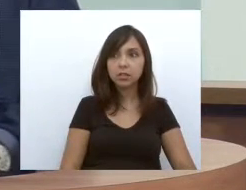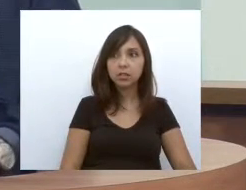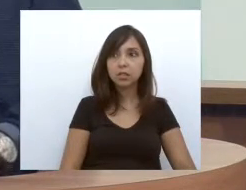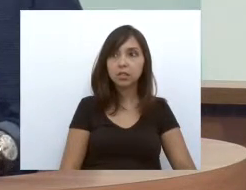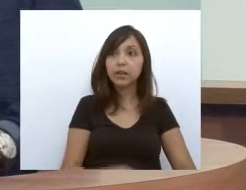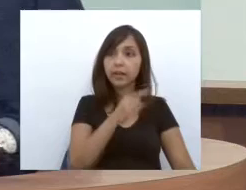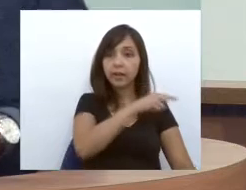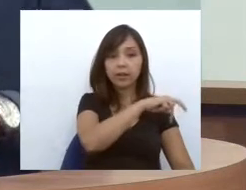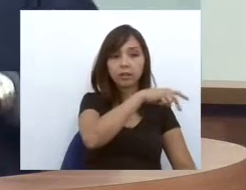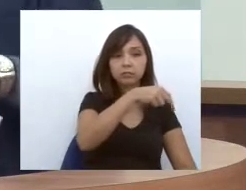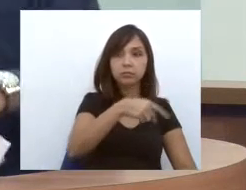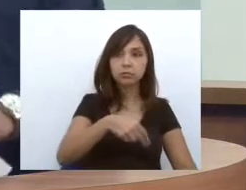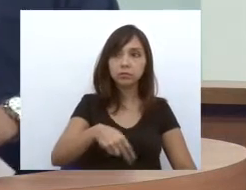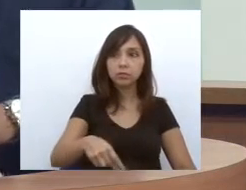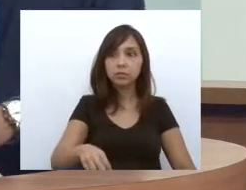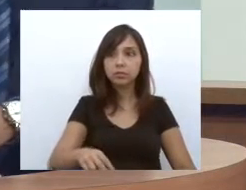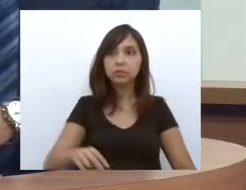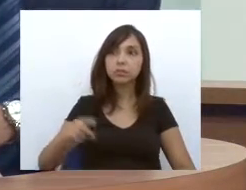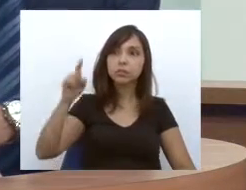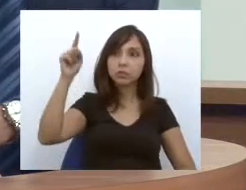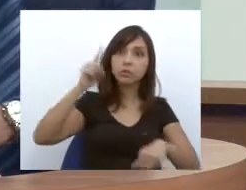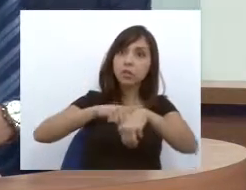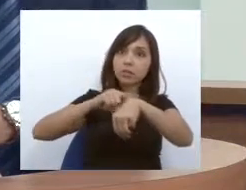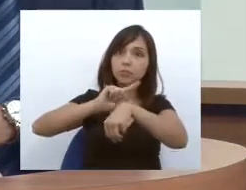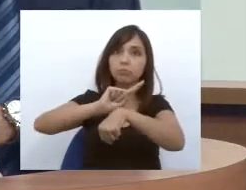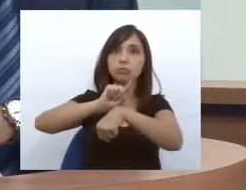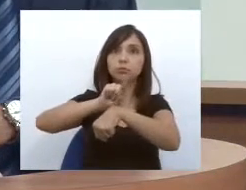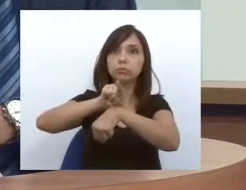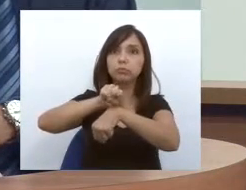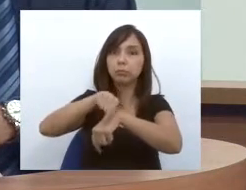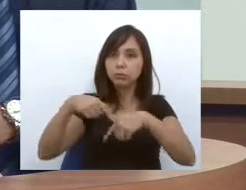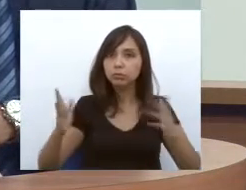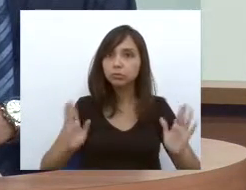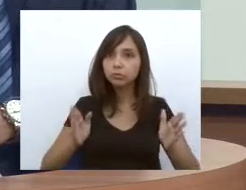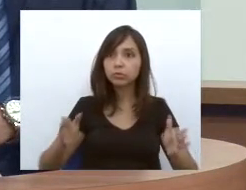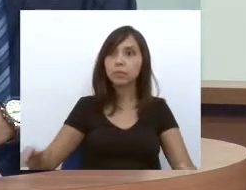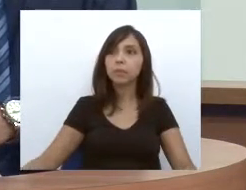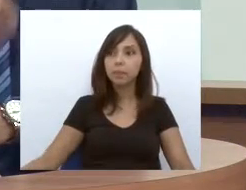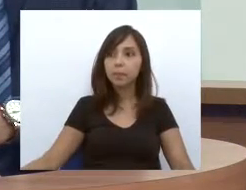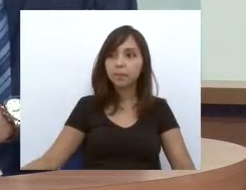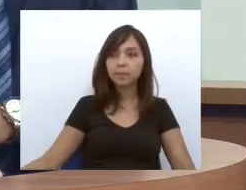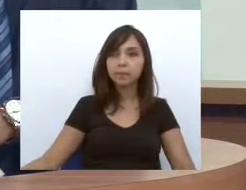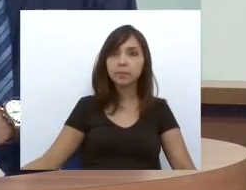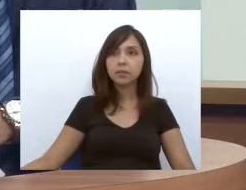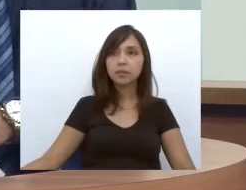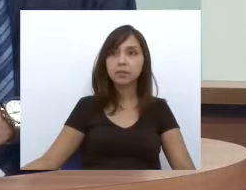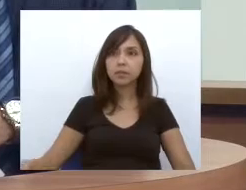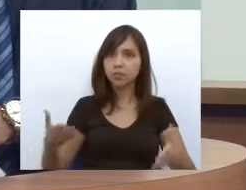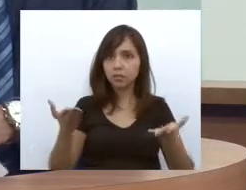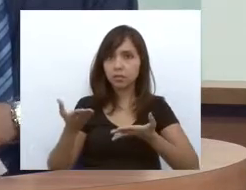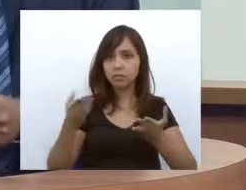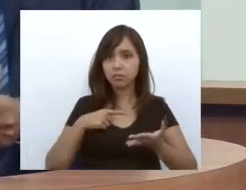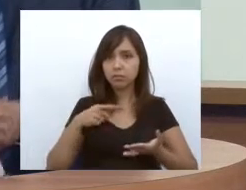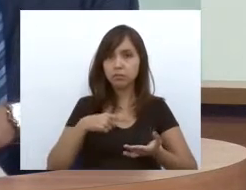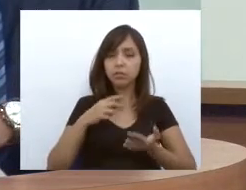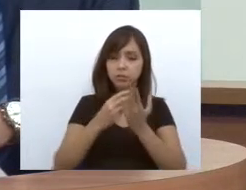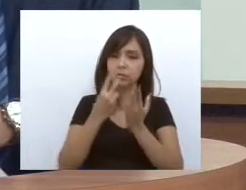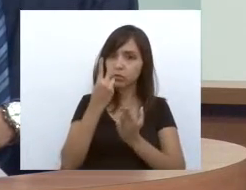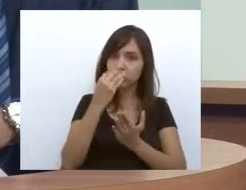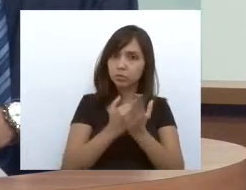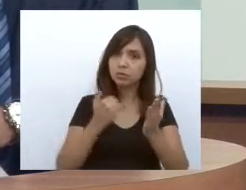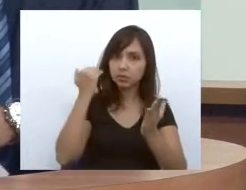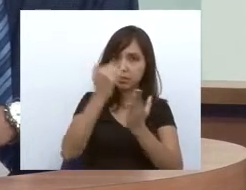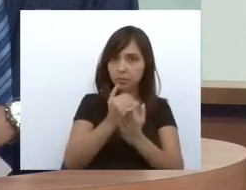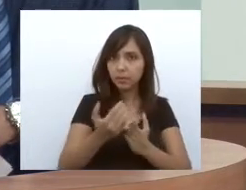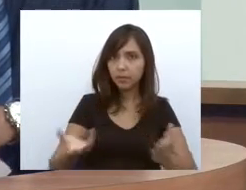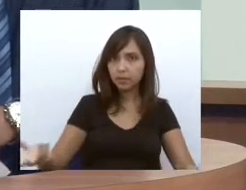presidente, enquanto ela descia do plenário, o tempo dela já estava correndo. Mas, vereador, eu dei 2 minutos para ela, vereador. Você falou para mim e pediu, eu dei